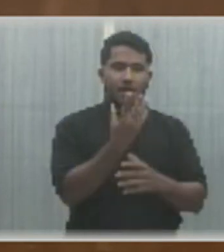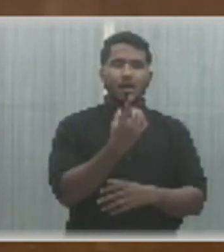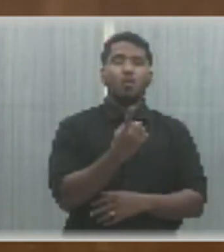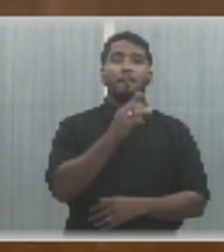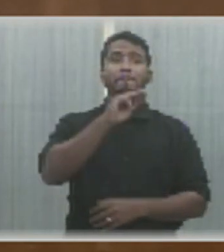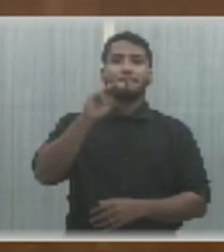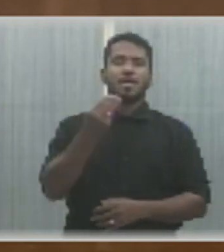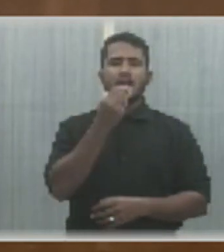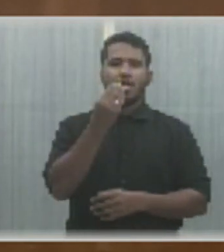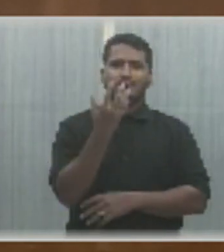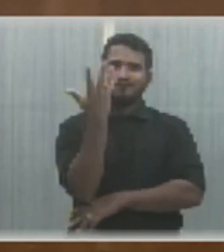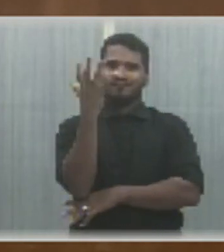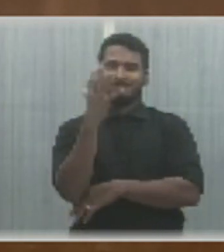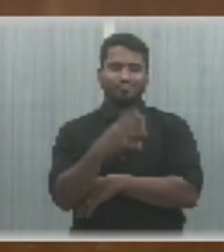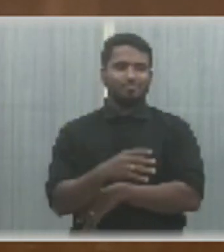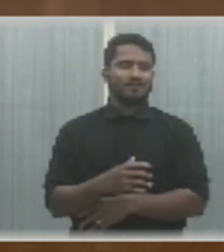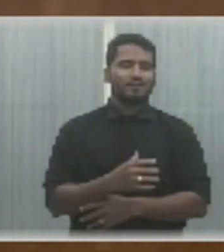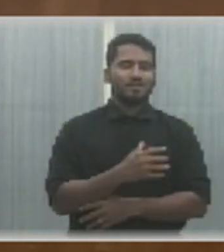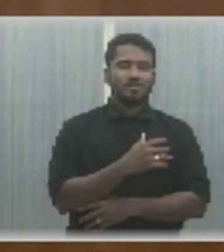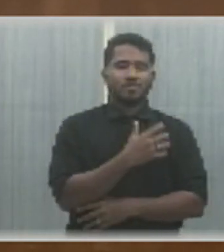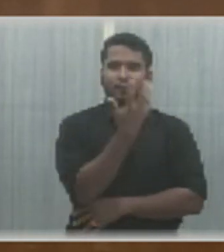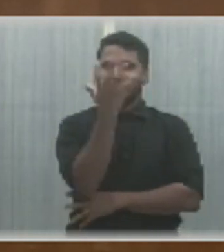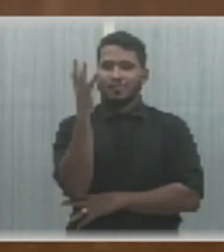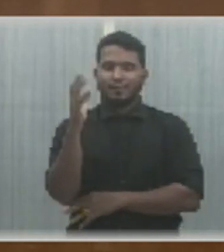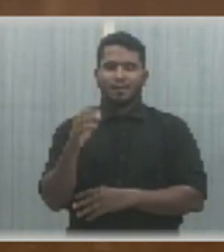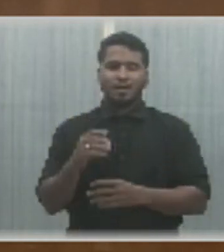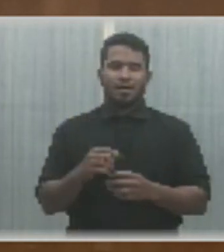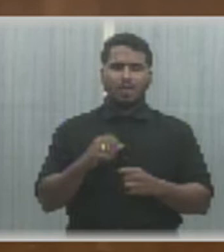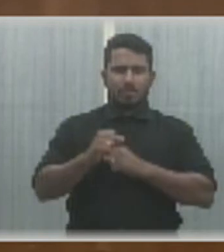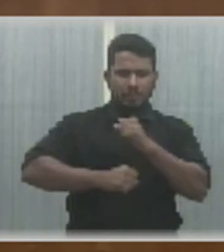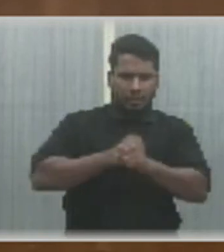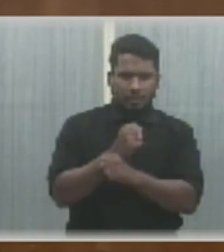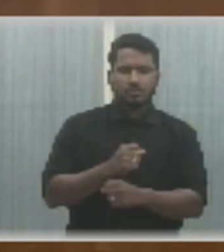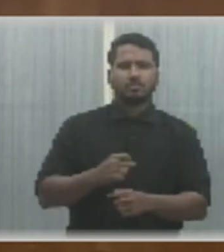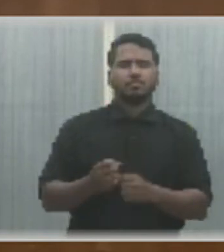de hectares, de 1 milhão de mudas anual,